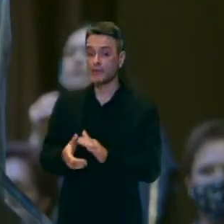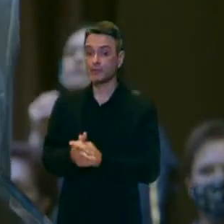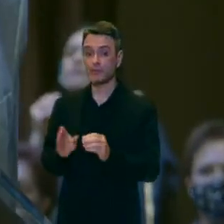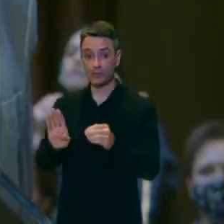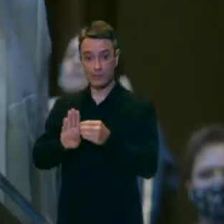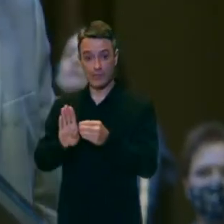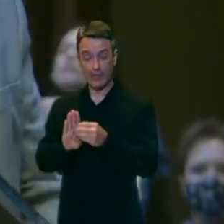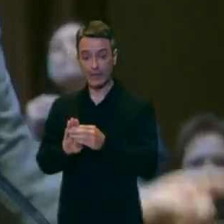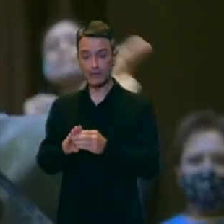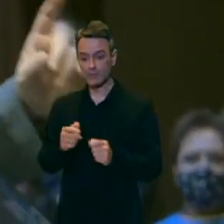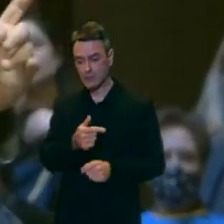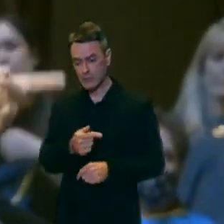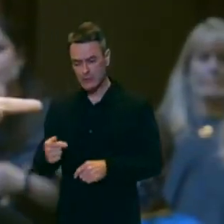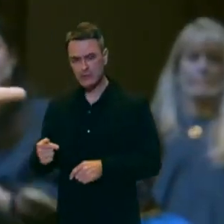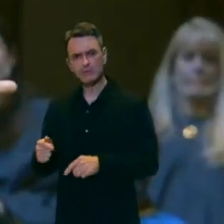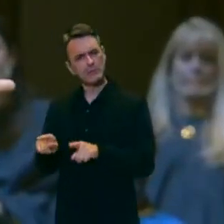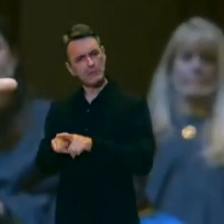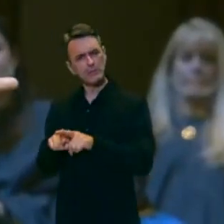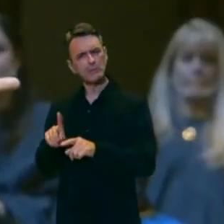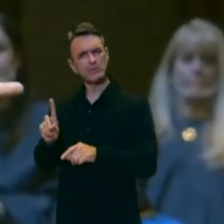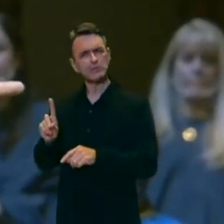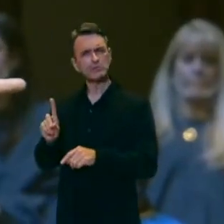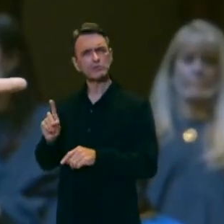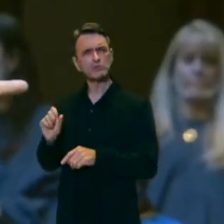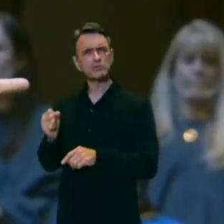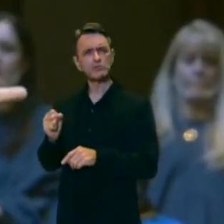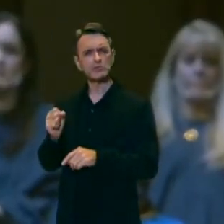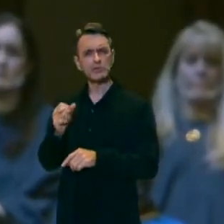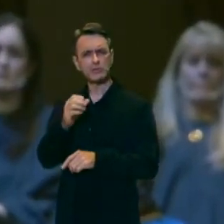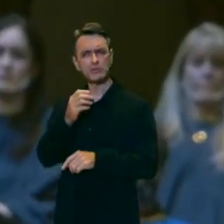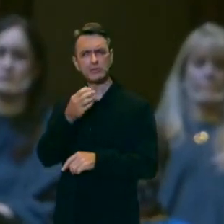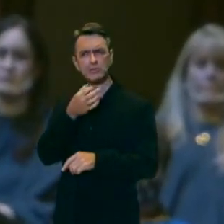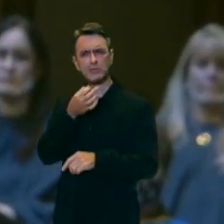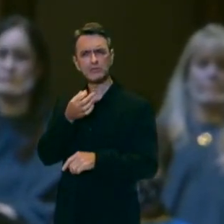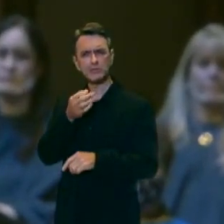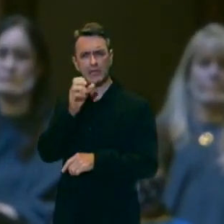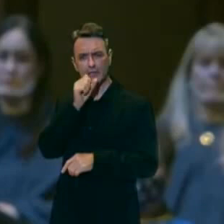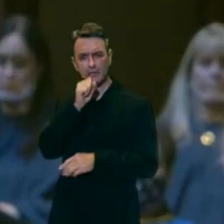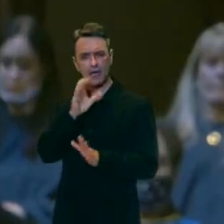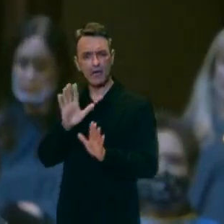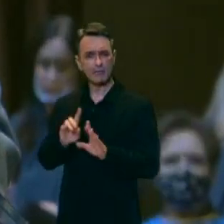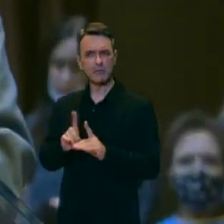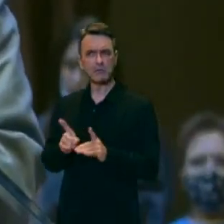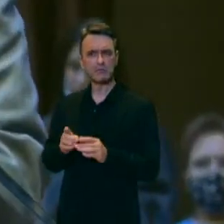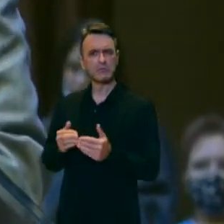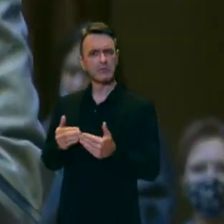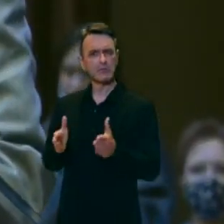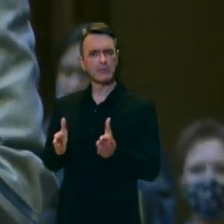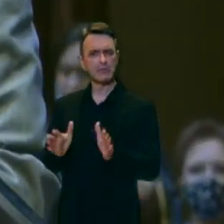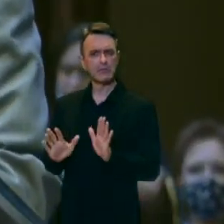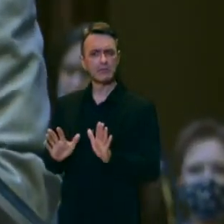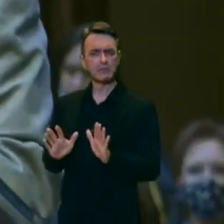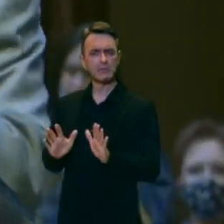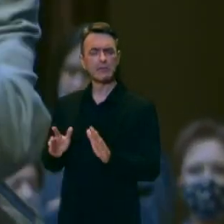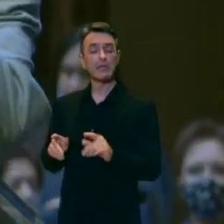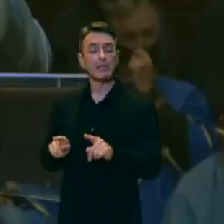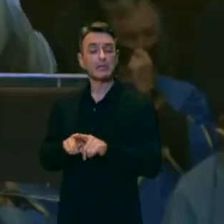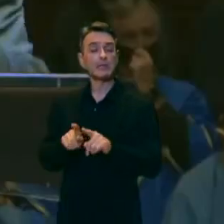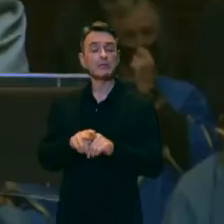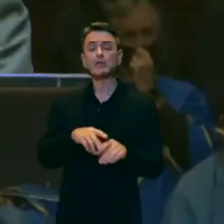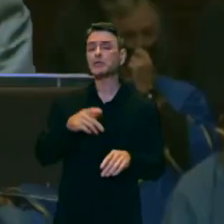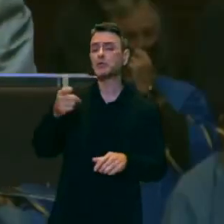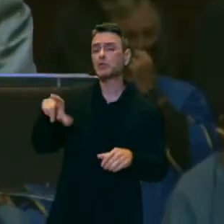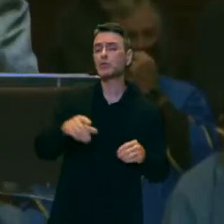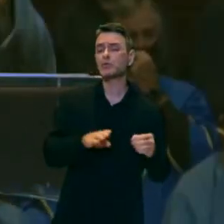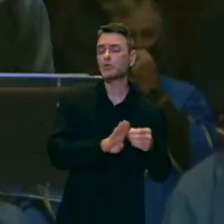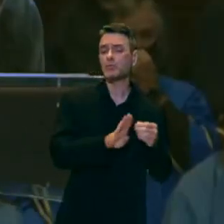mesma semana, eu acho que dia 18 é sábado, né? Vai estar havendo a inauguração ali no Parolim, no novo templo